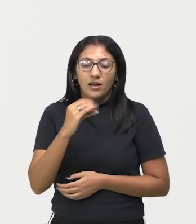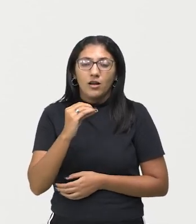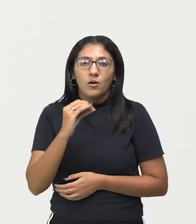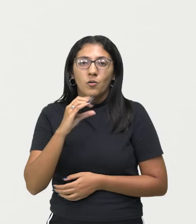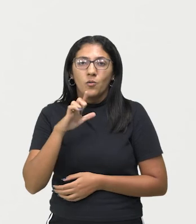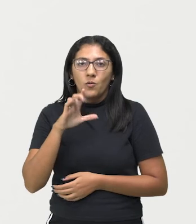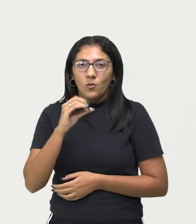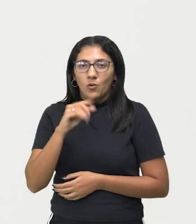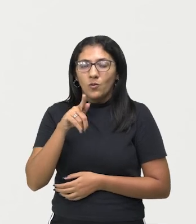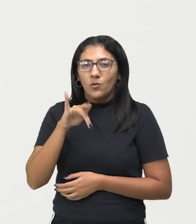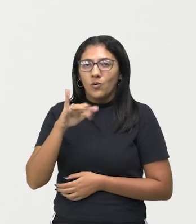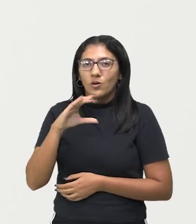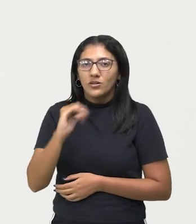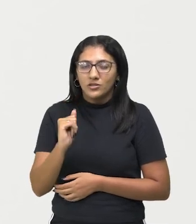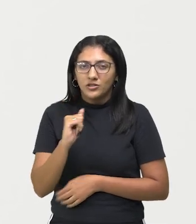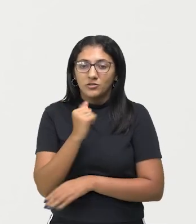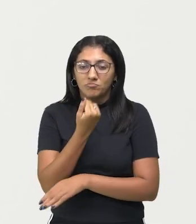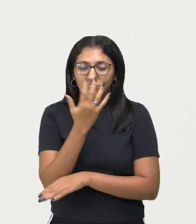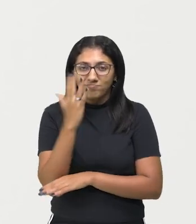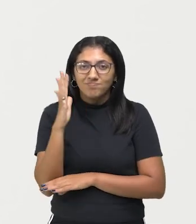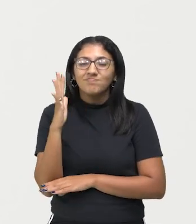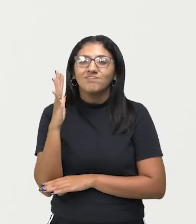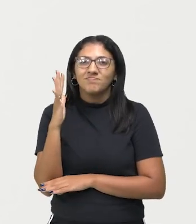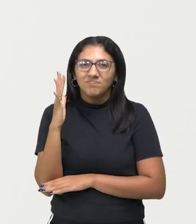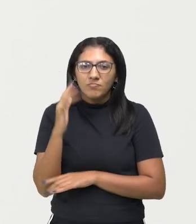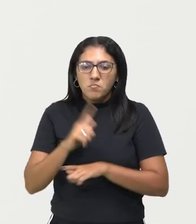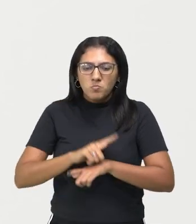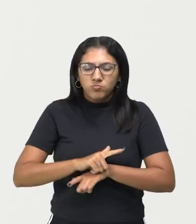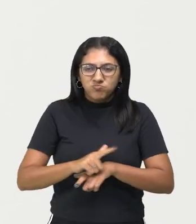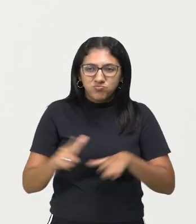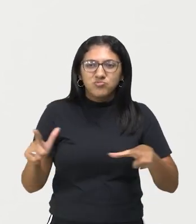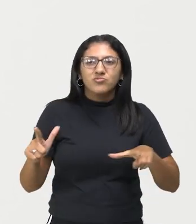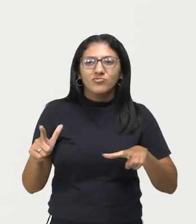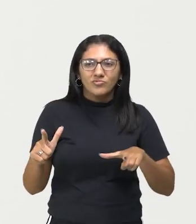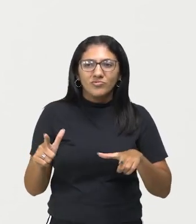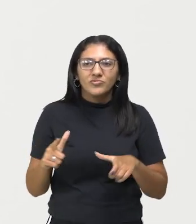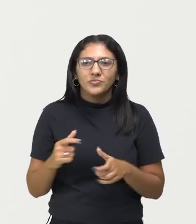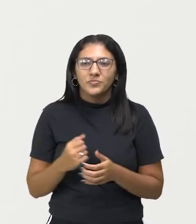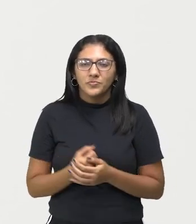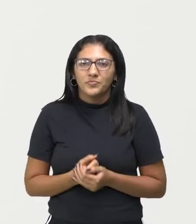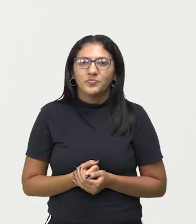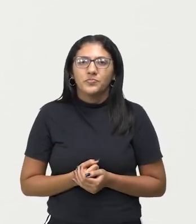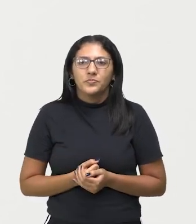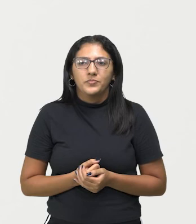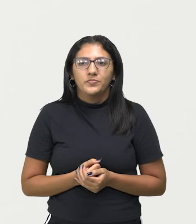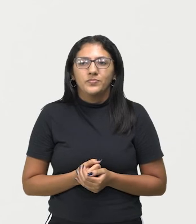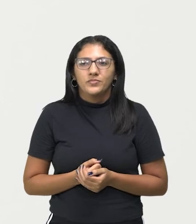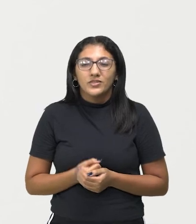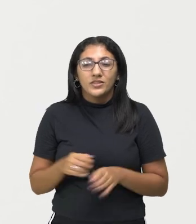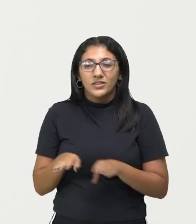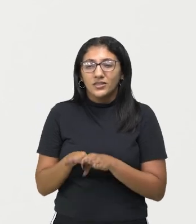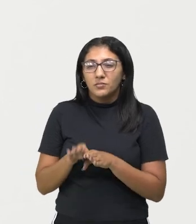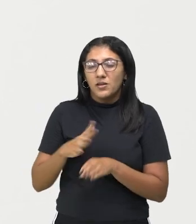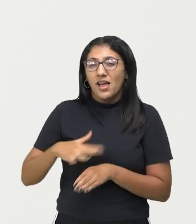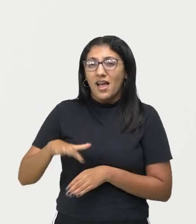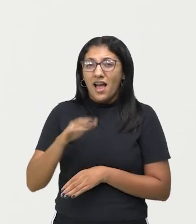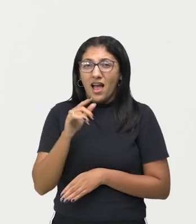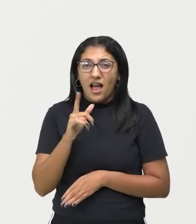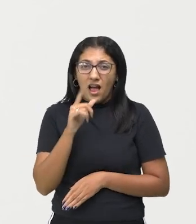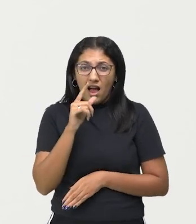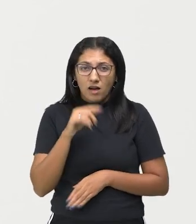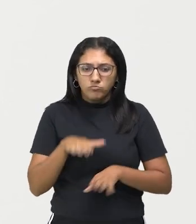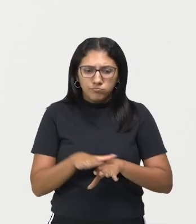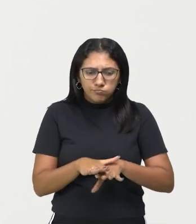enorme área de floresta ao represar as águas do rio Otumã. E é uma área de terreno plano,